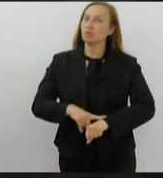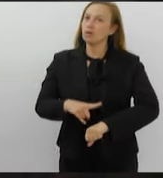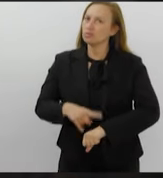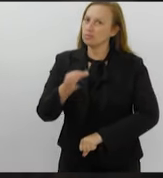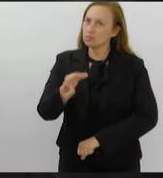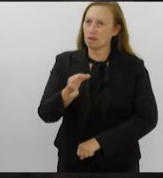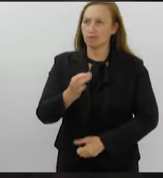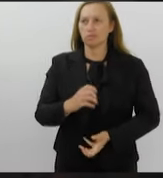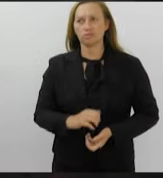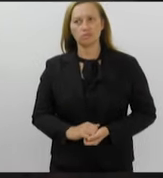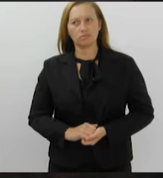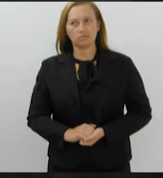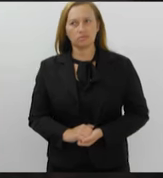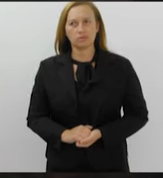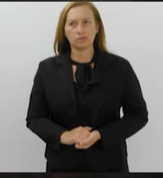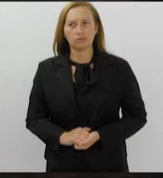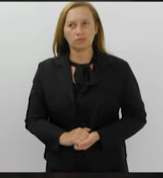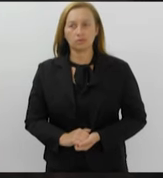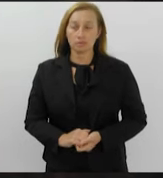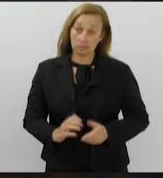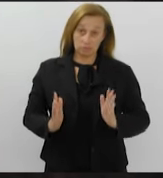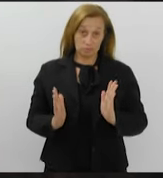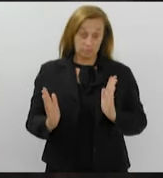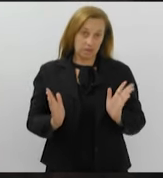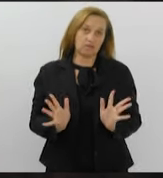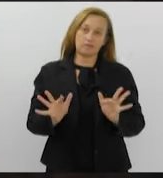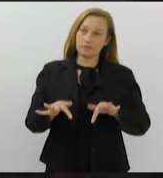oportuno do expediente final.